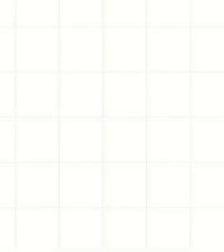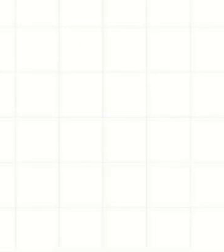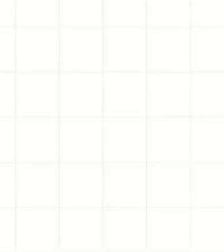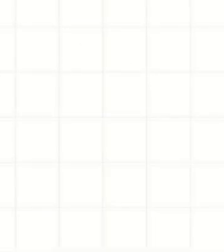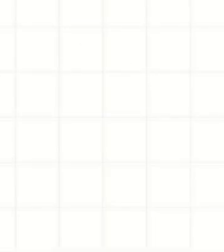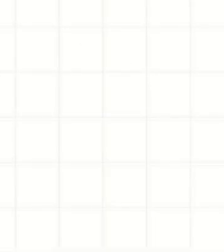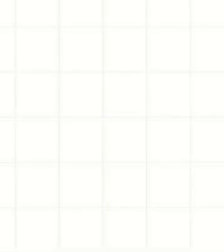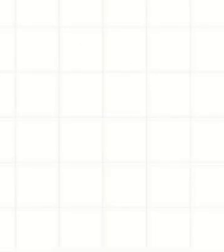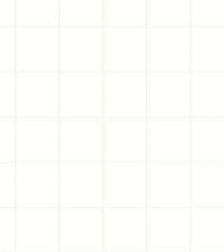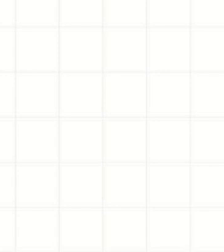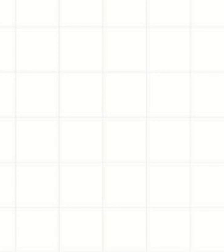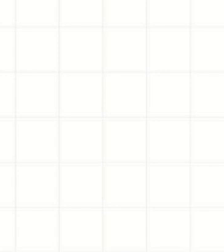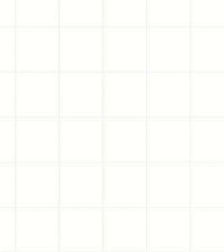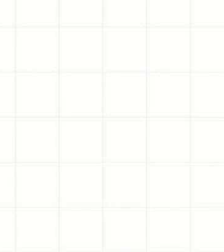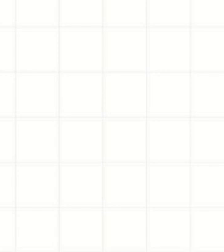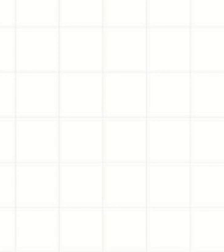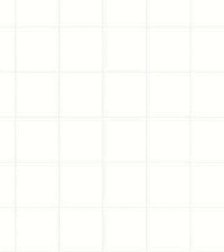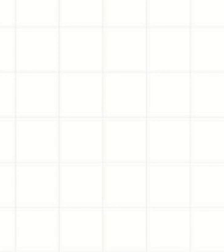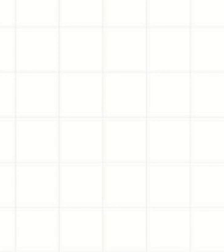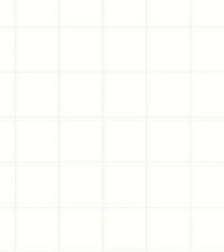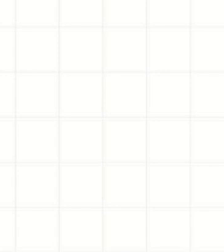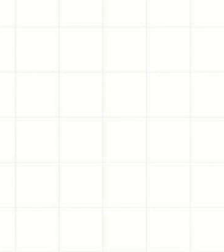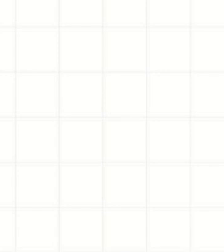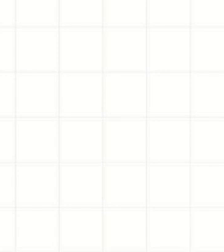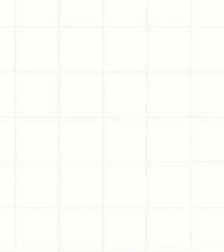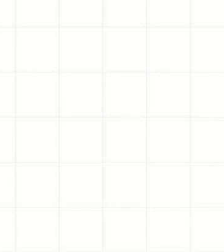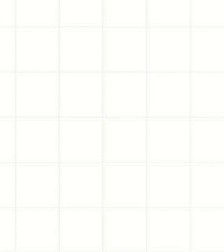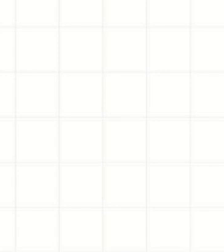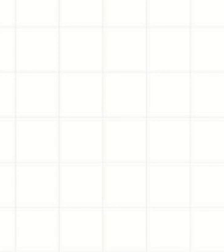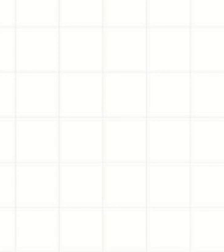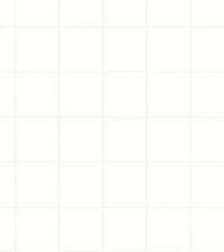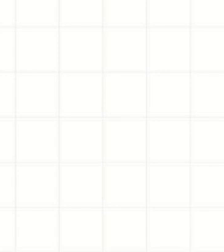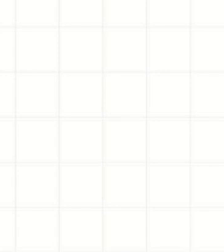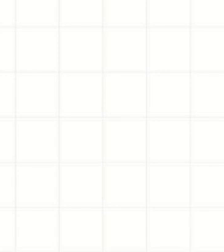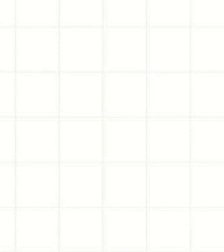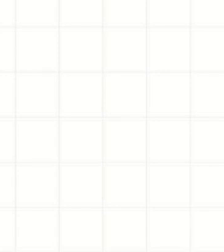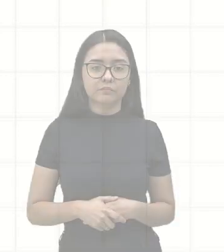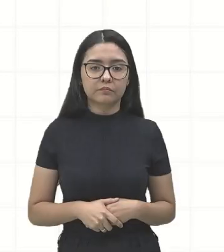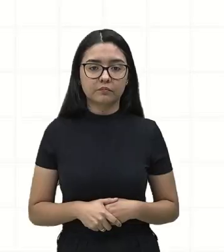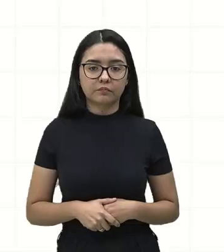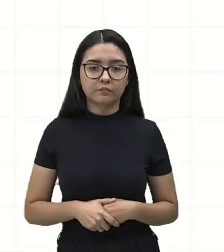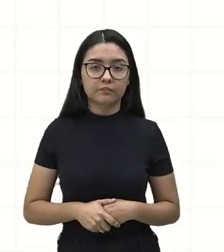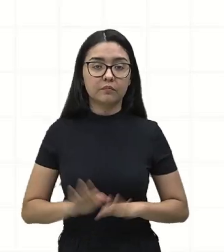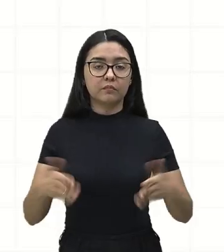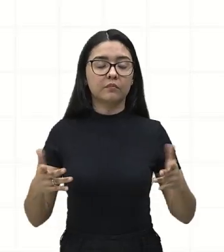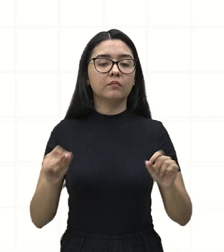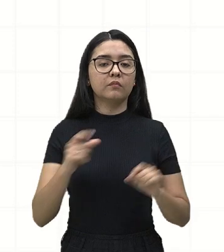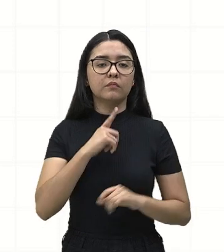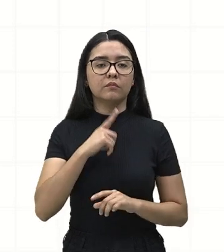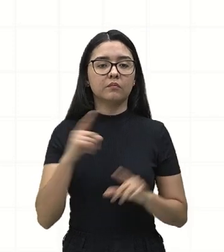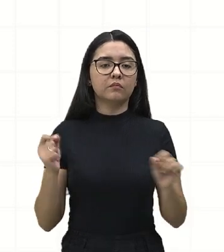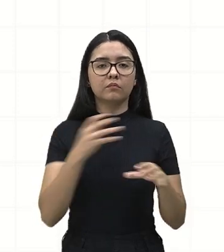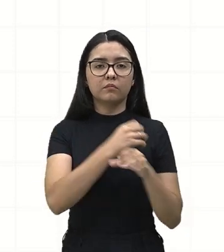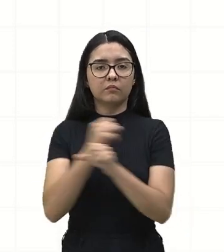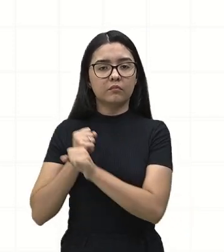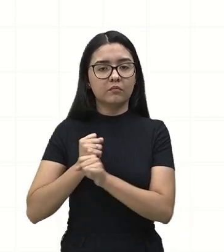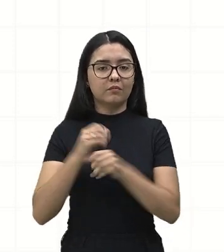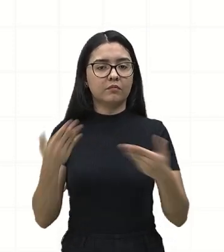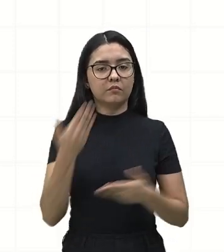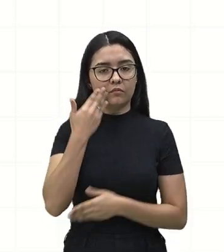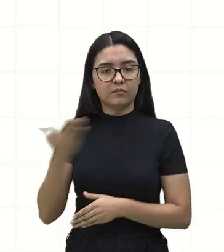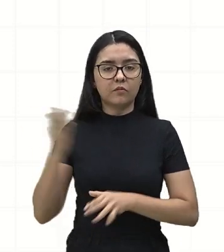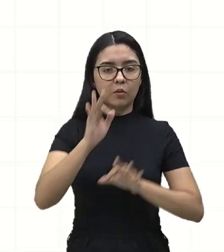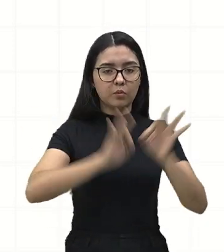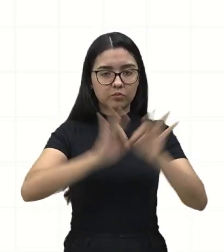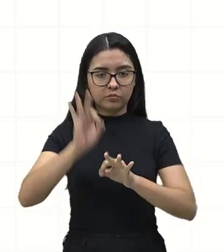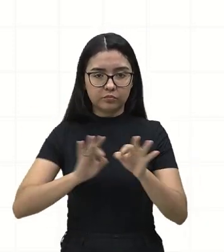dar 0,4 também. Tá bom? Então, aqui foi, né, a conta mais organizada. Eu vou